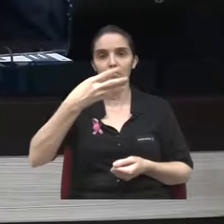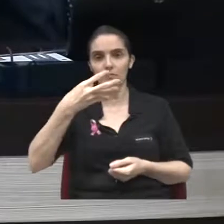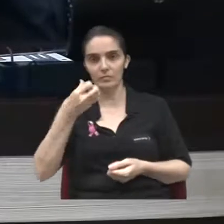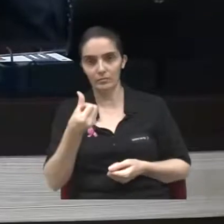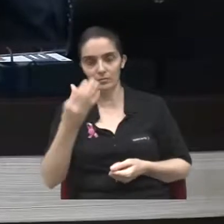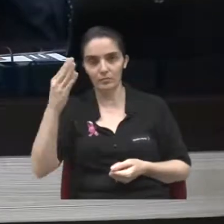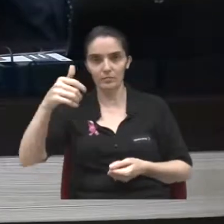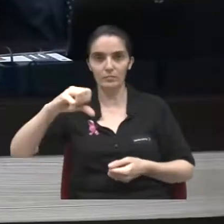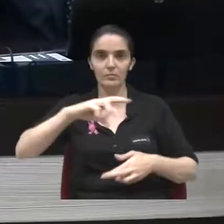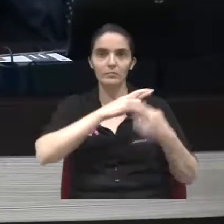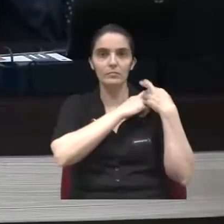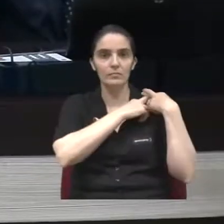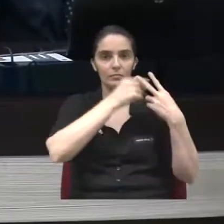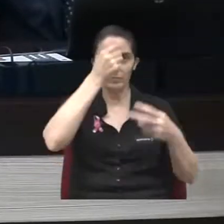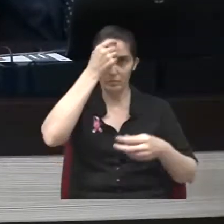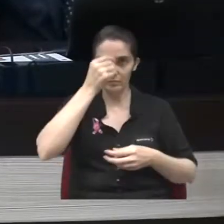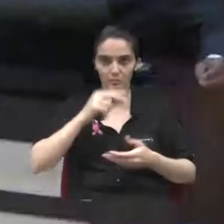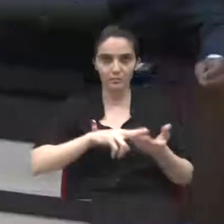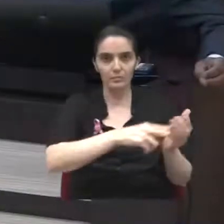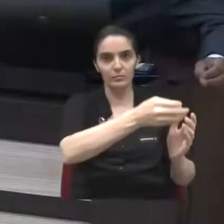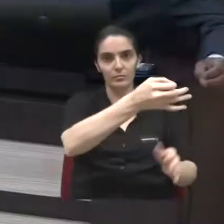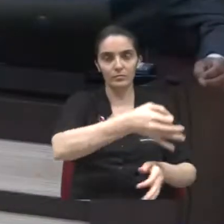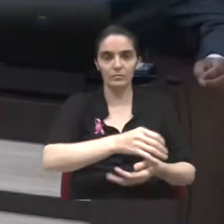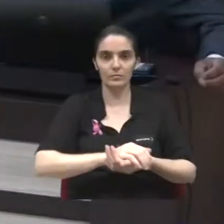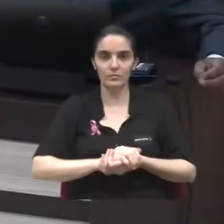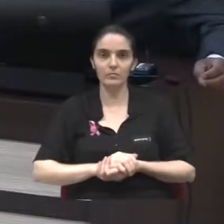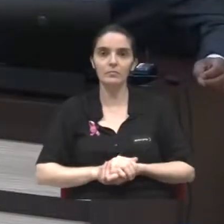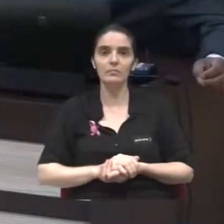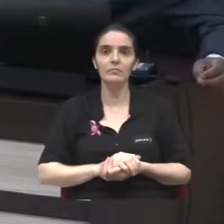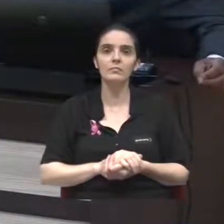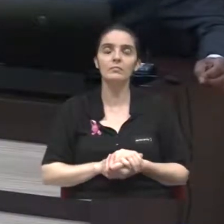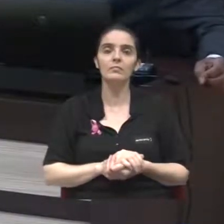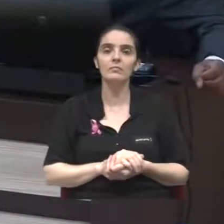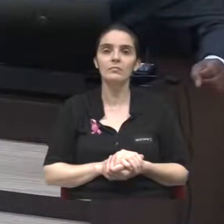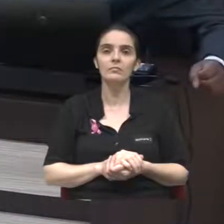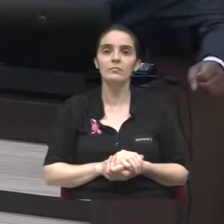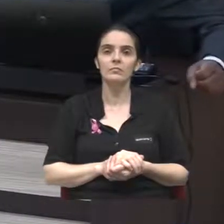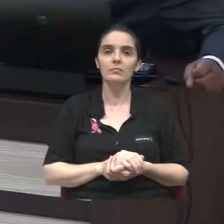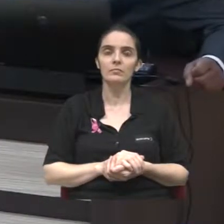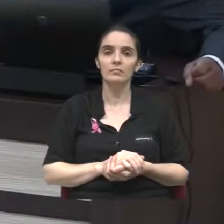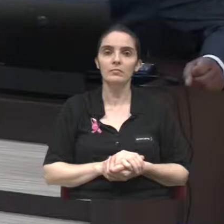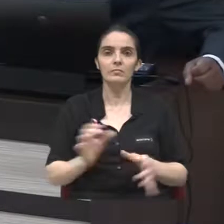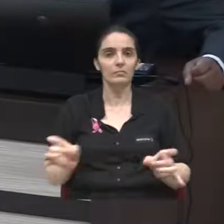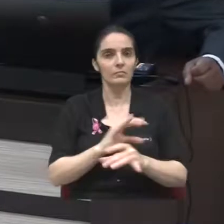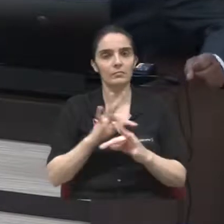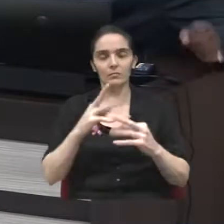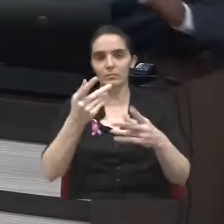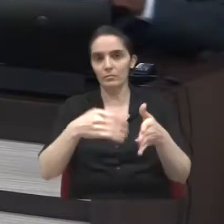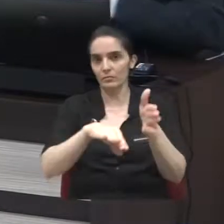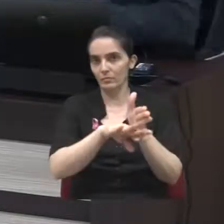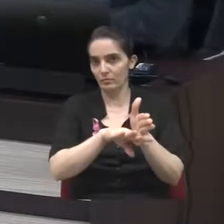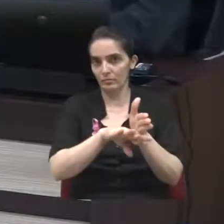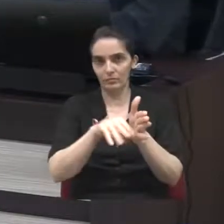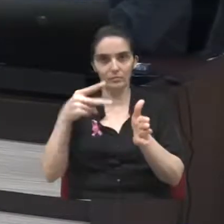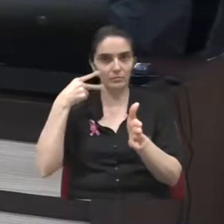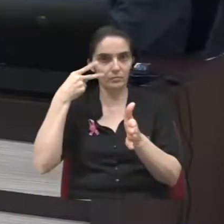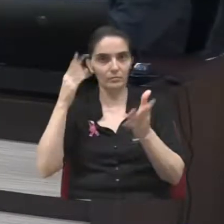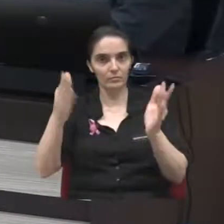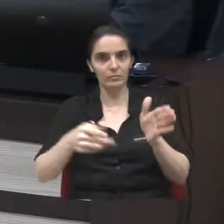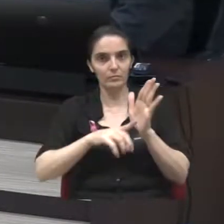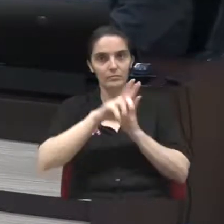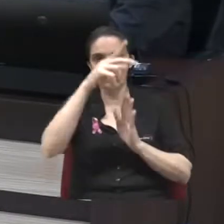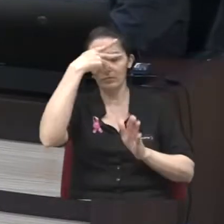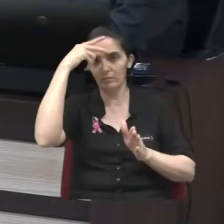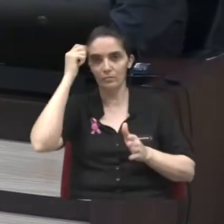vereador Dr. Rafael Camargo. As comissões. Terminadas as proposituras, partimos agora para os requerimentos, senhor